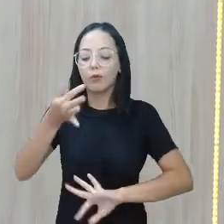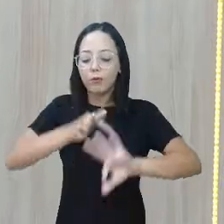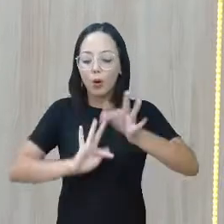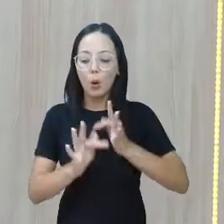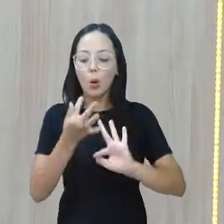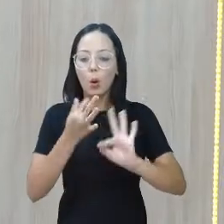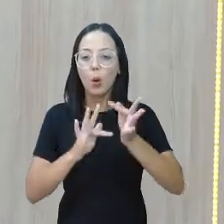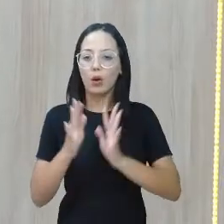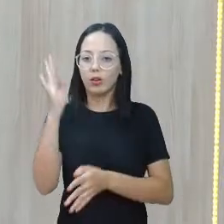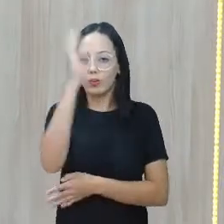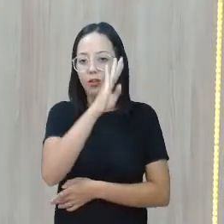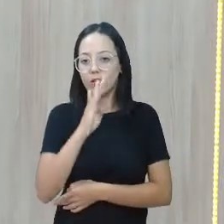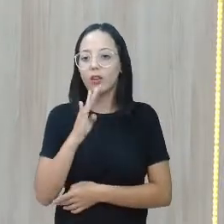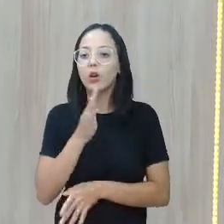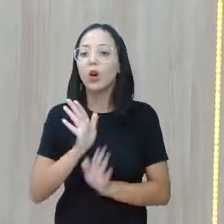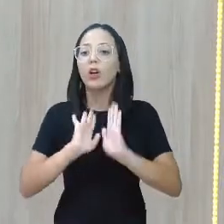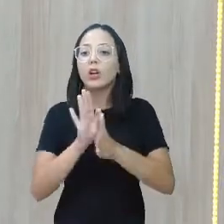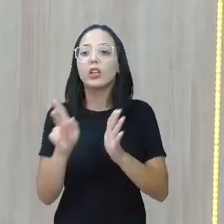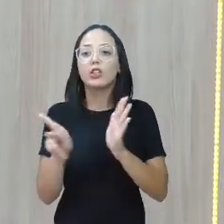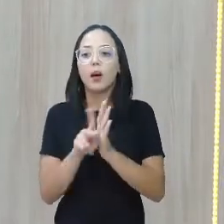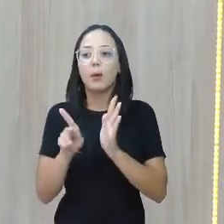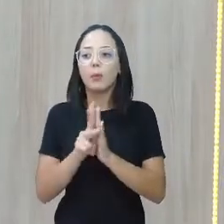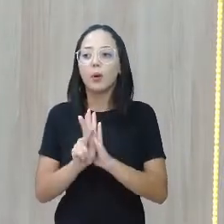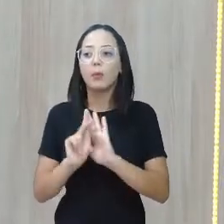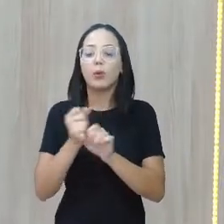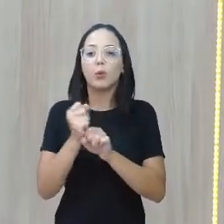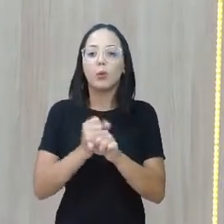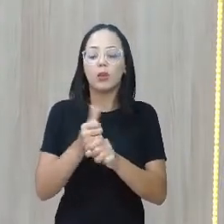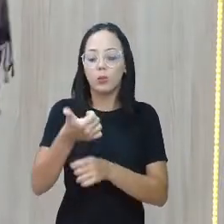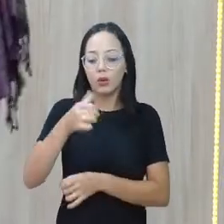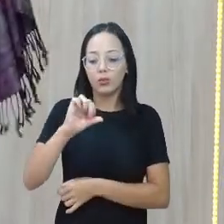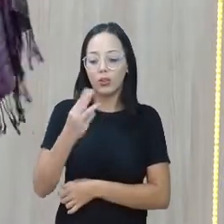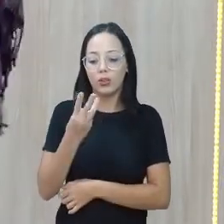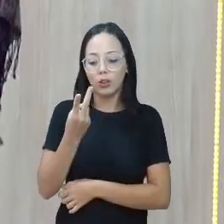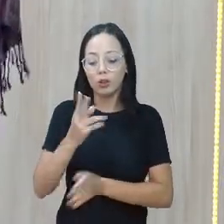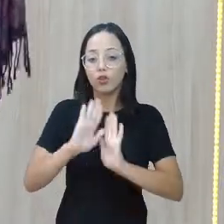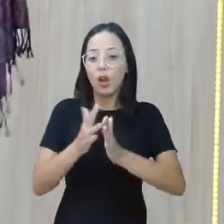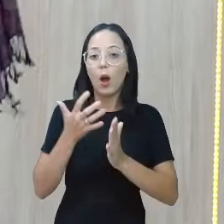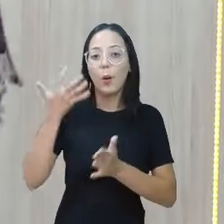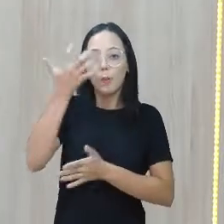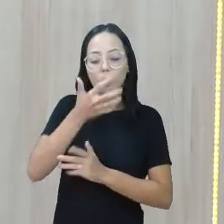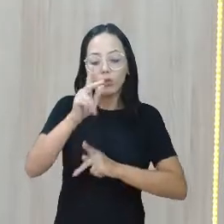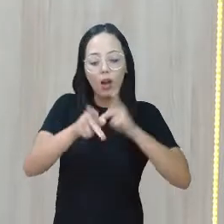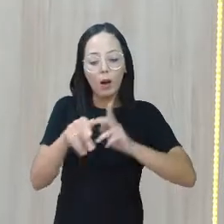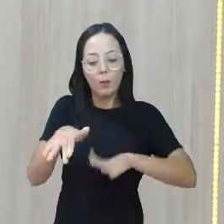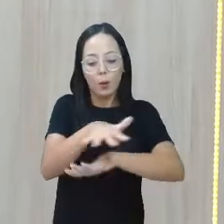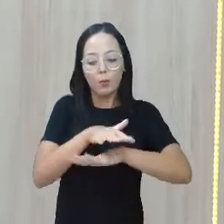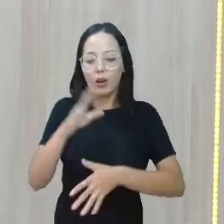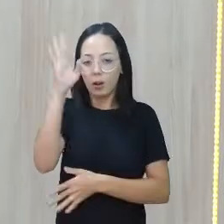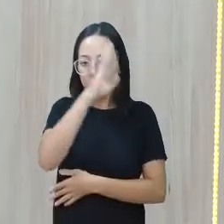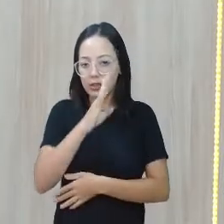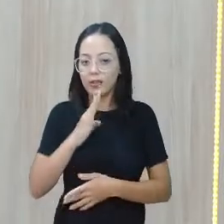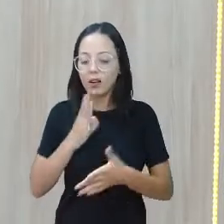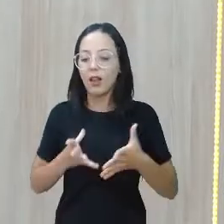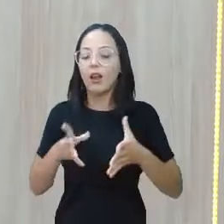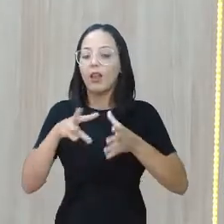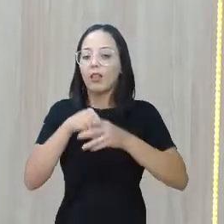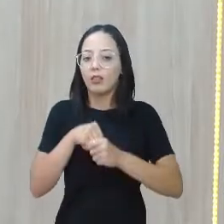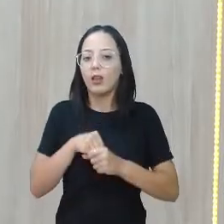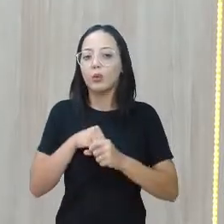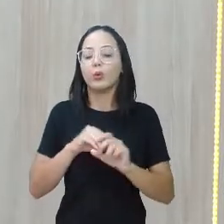folclore brasileiro, que já vinha, folclore brasileiro, né, música popular brasileira dentro